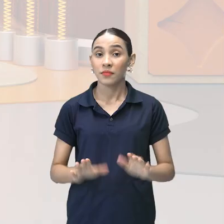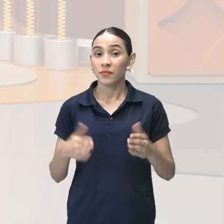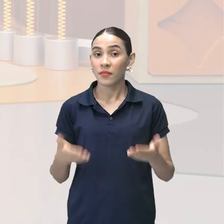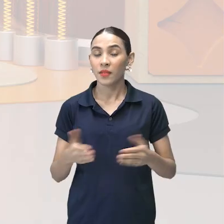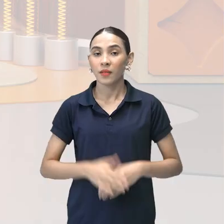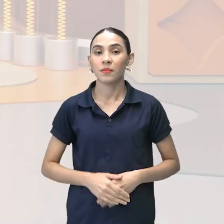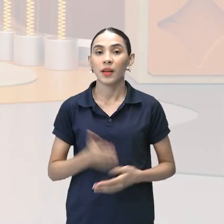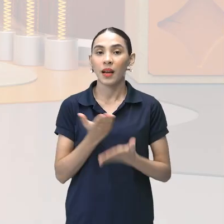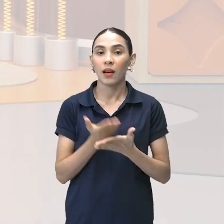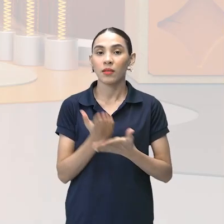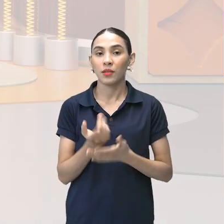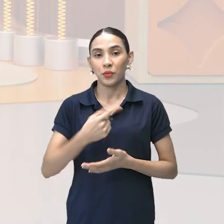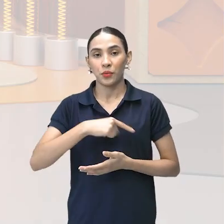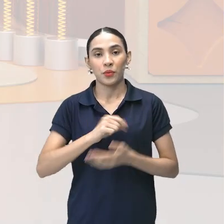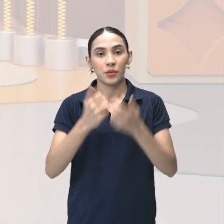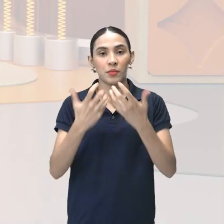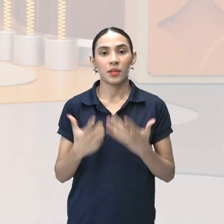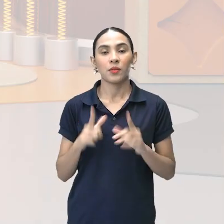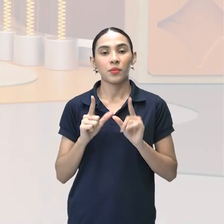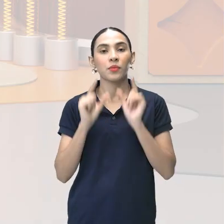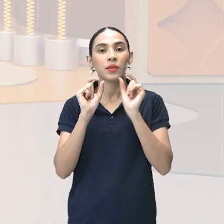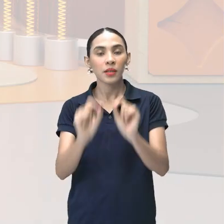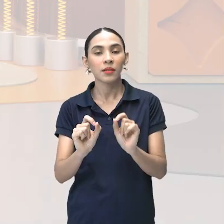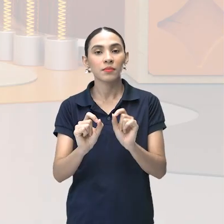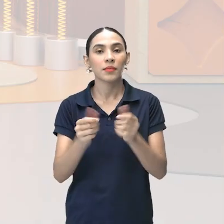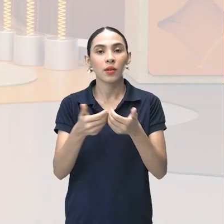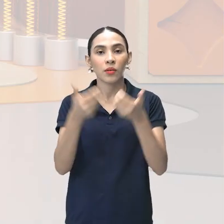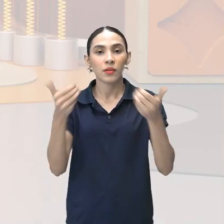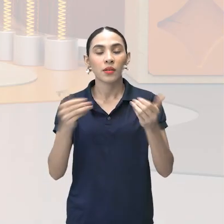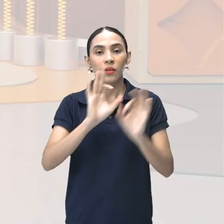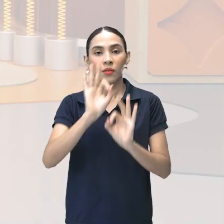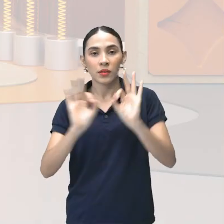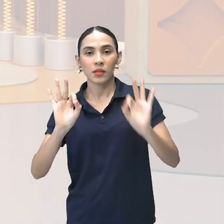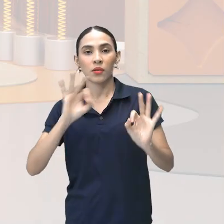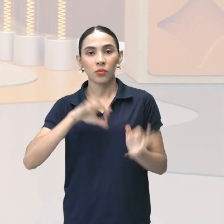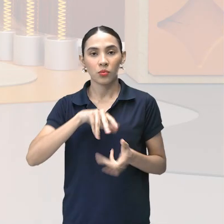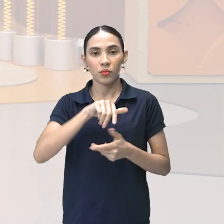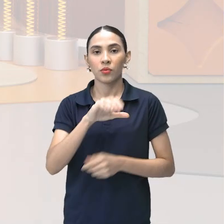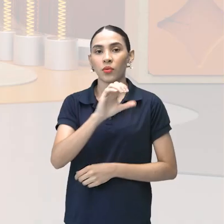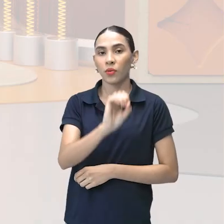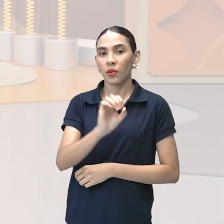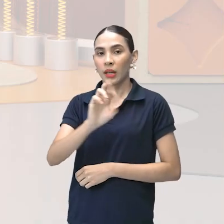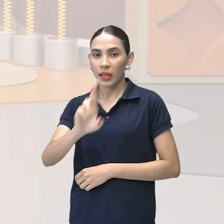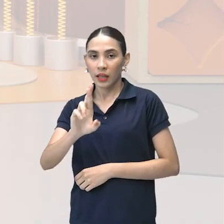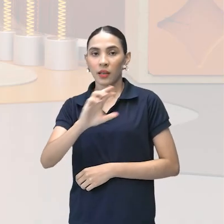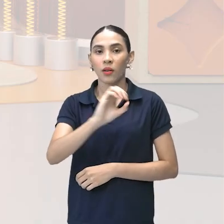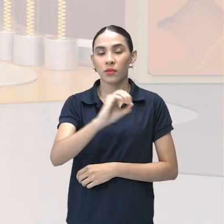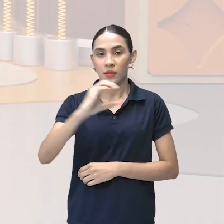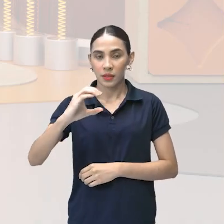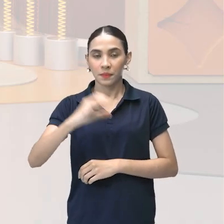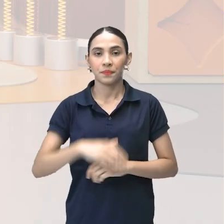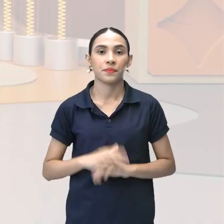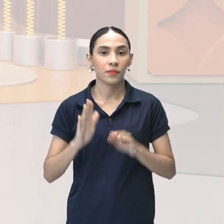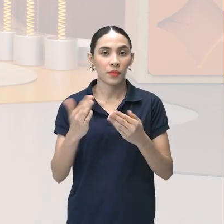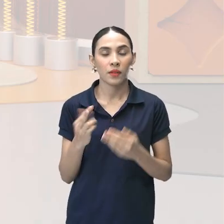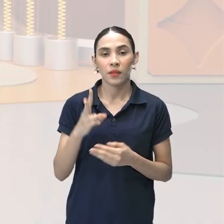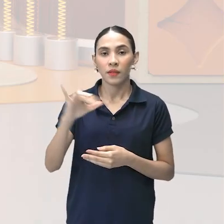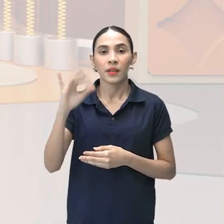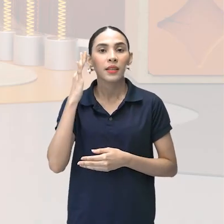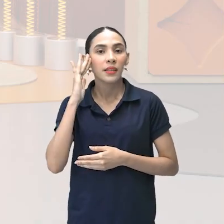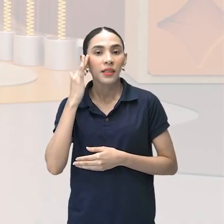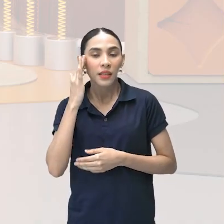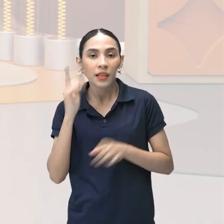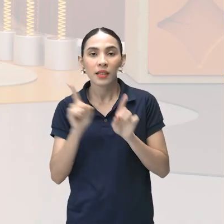Turma, nesta aula nós vamos falar basicamente da divisão do mundo em Oriente e Ocidente. A gente vai entender